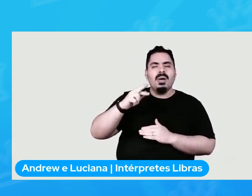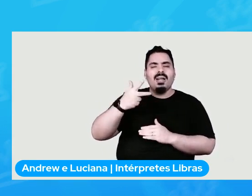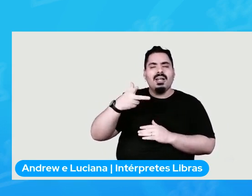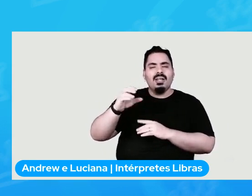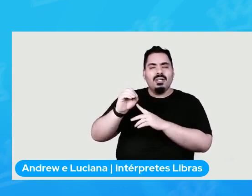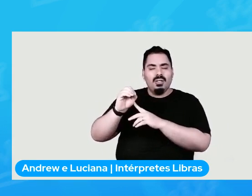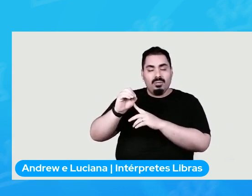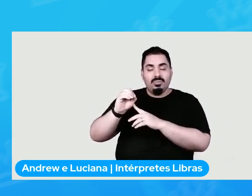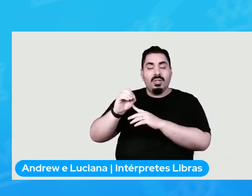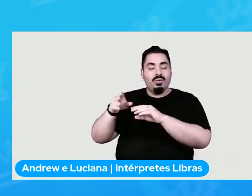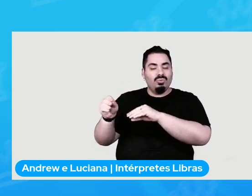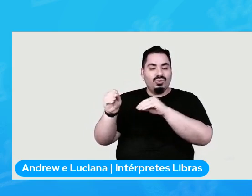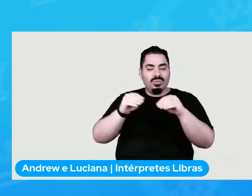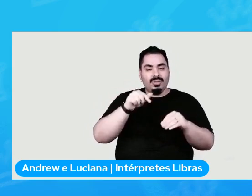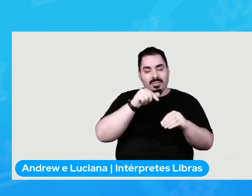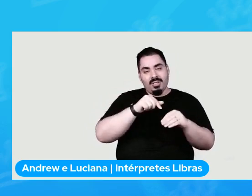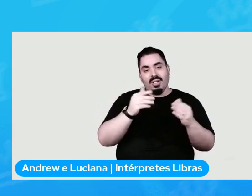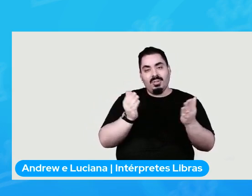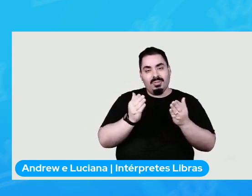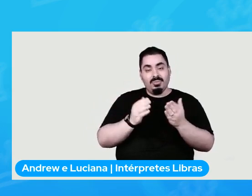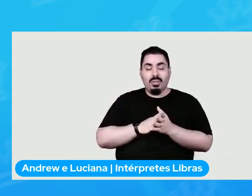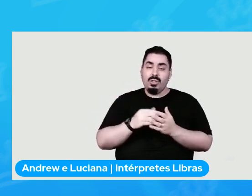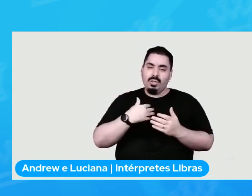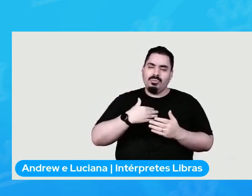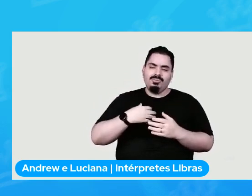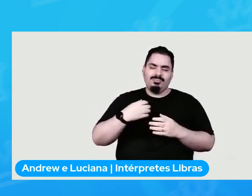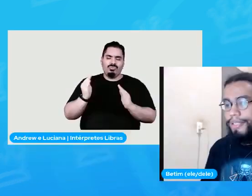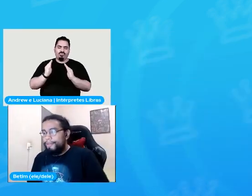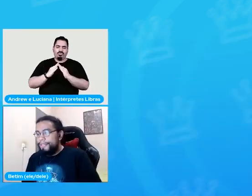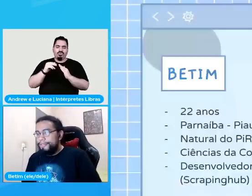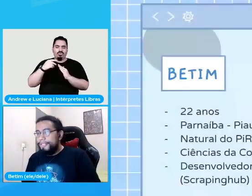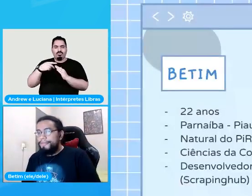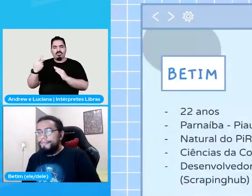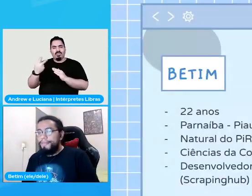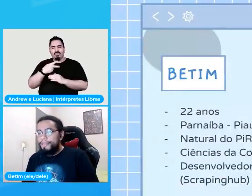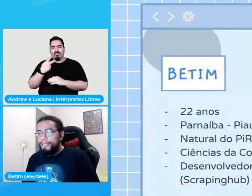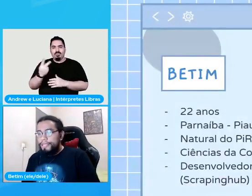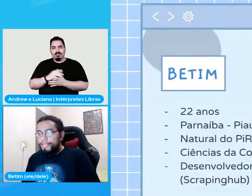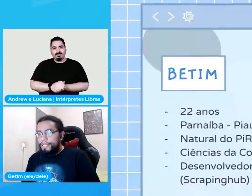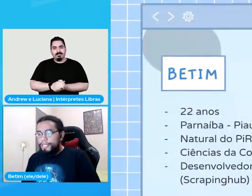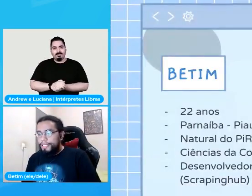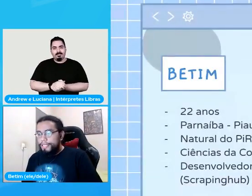das duas terras. Sou formado em César da Computação pela Universidade Estadual do Piauí.